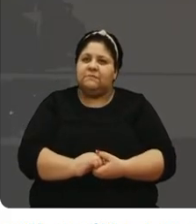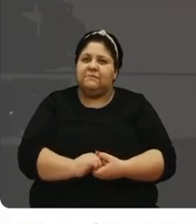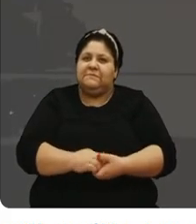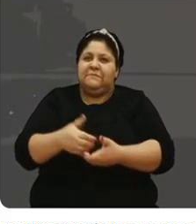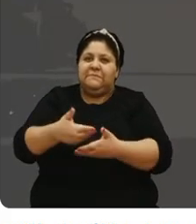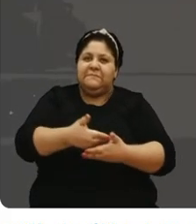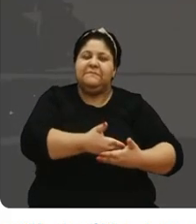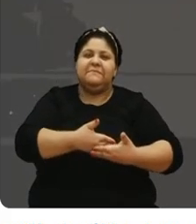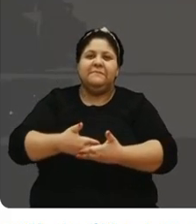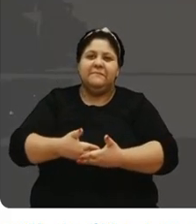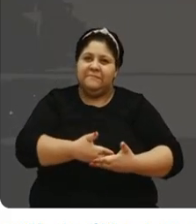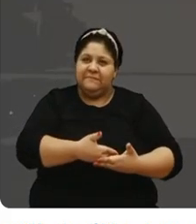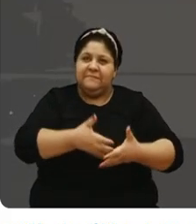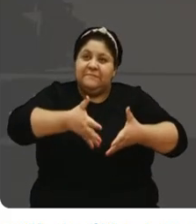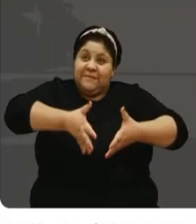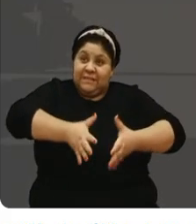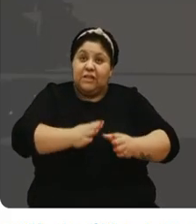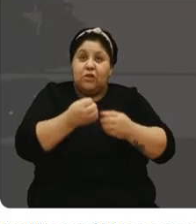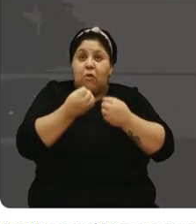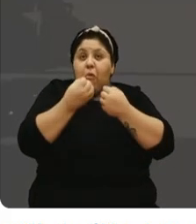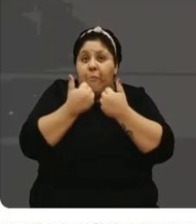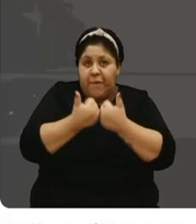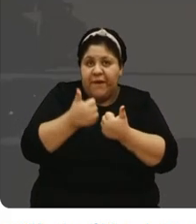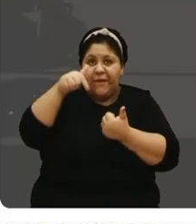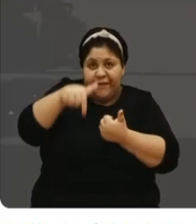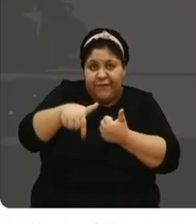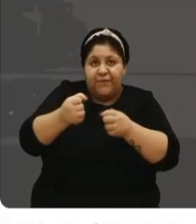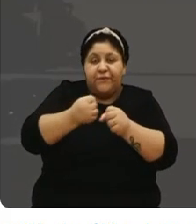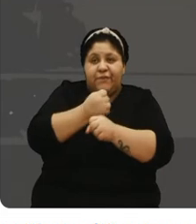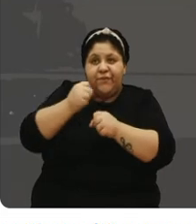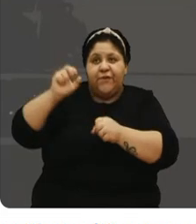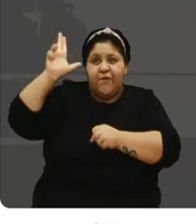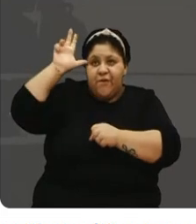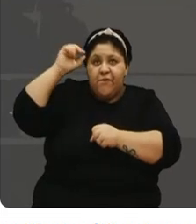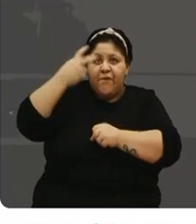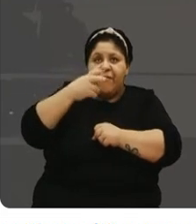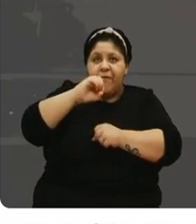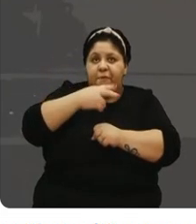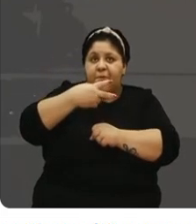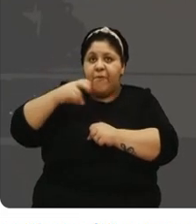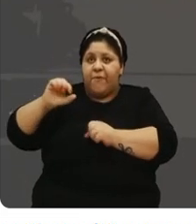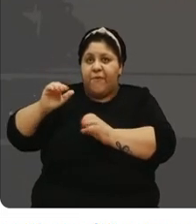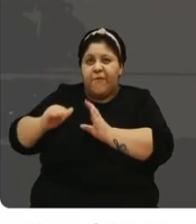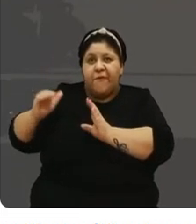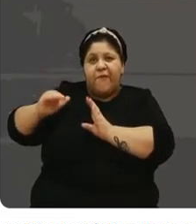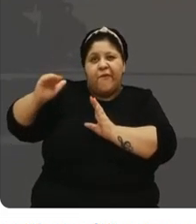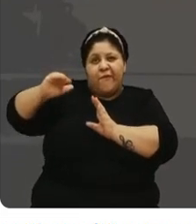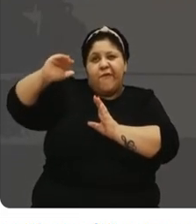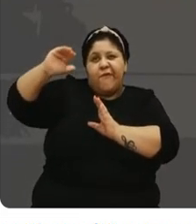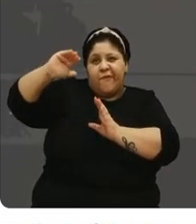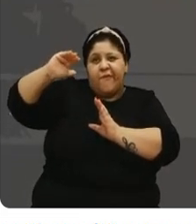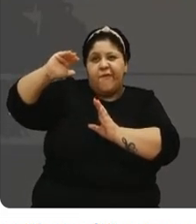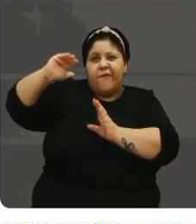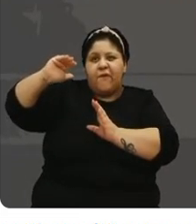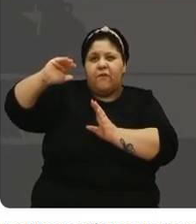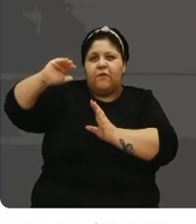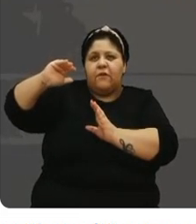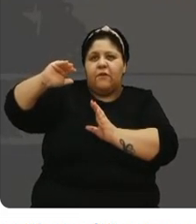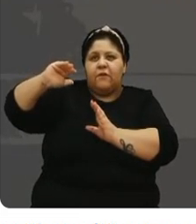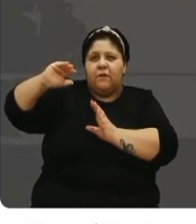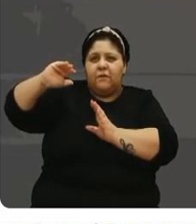foi um bebê que nasceu bem, foi até nesse ano, em abril de 2025, ele evoluiu com icterícia, que é aquele amarelinho do